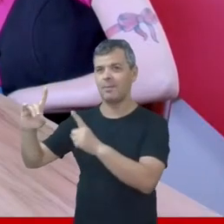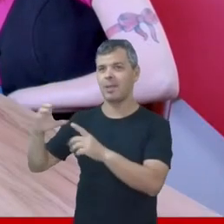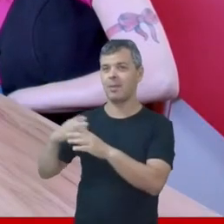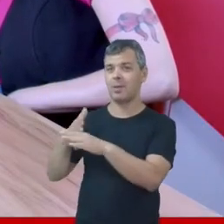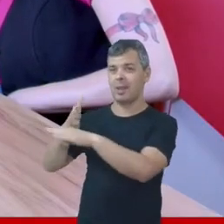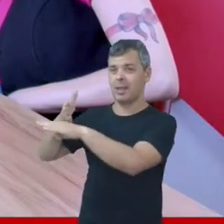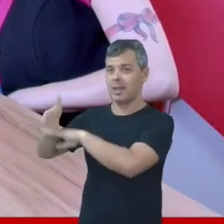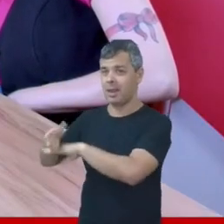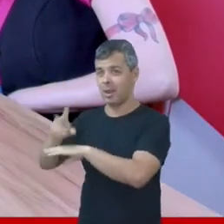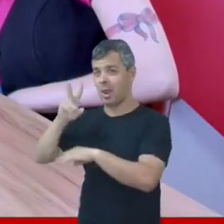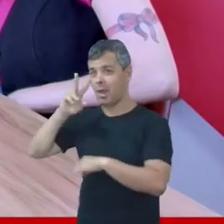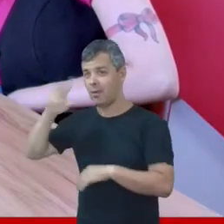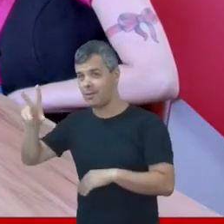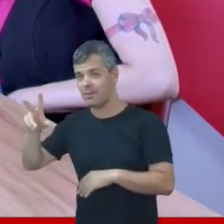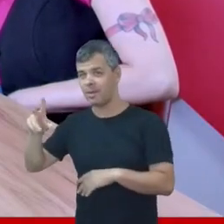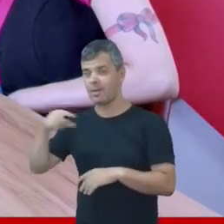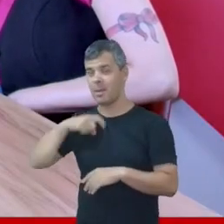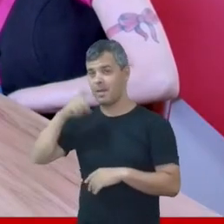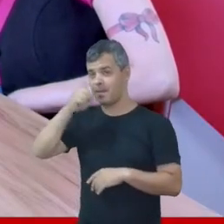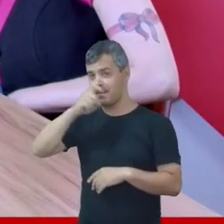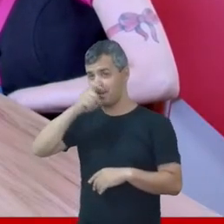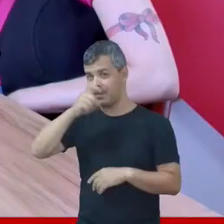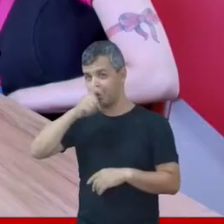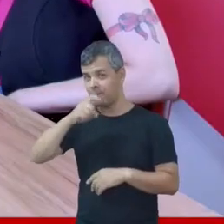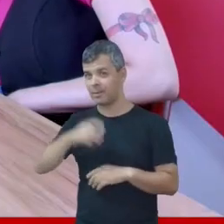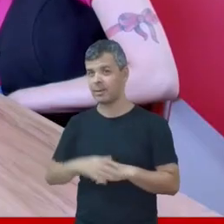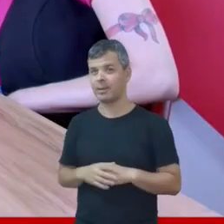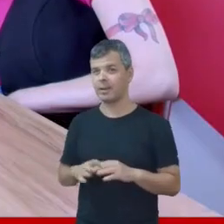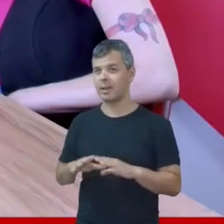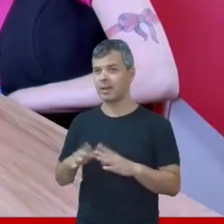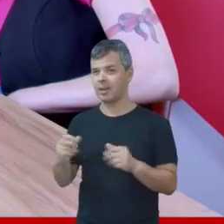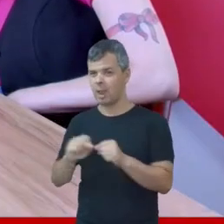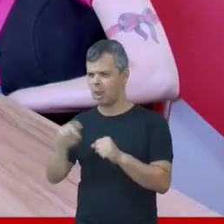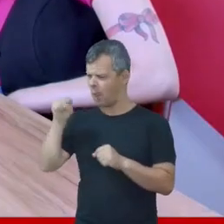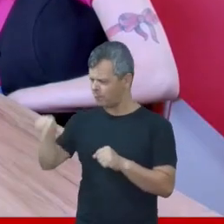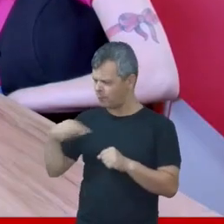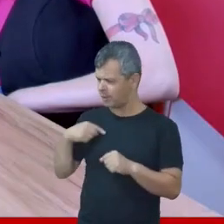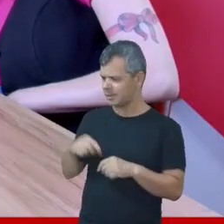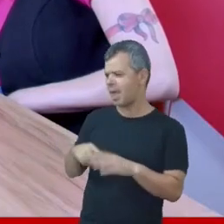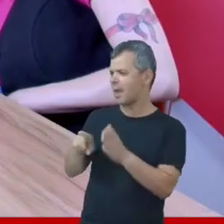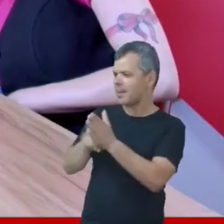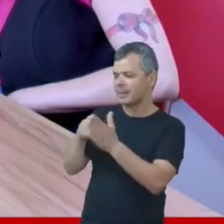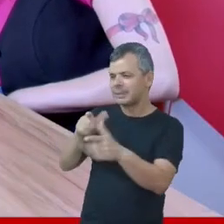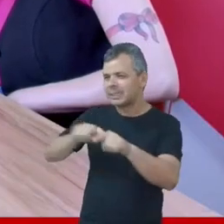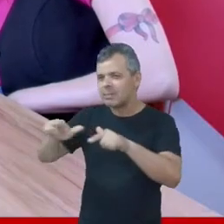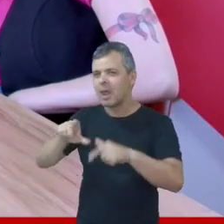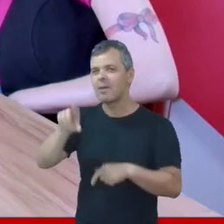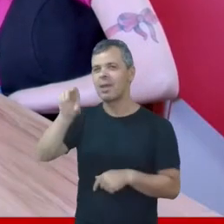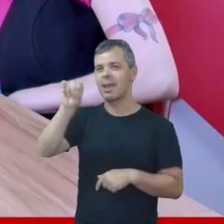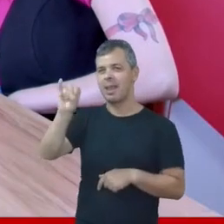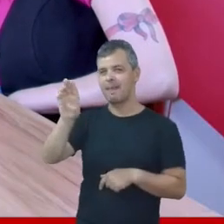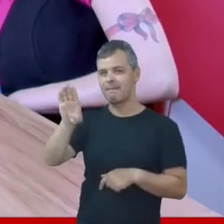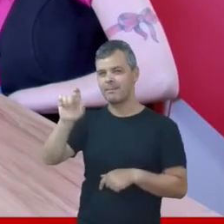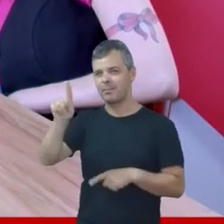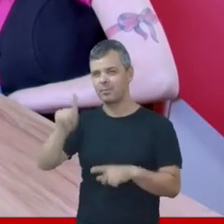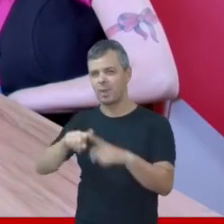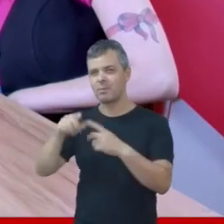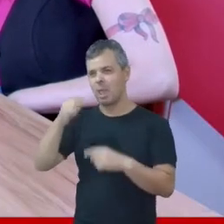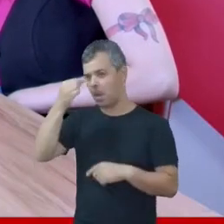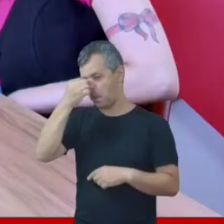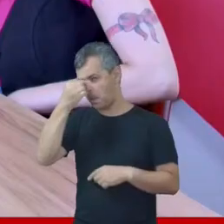meu Instagram, vão ver meus posts, vão ver que eu tava mentindo e vão me desmascarar. Olha, não era você que era do IBGE, você é